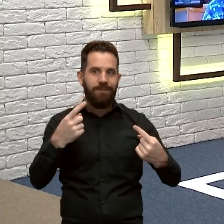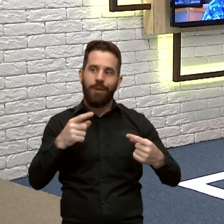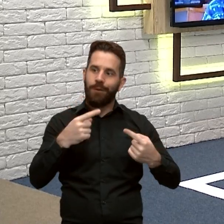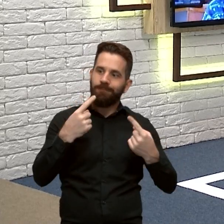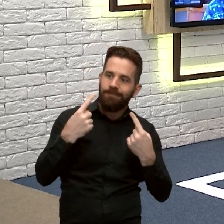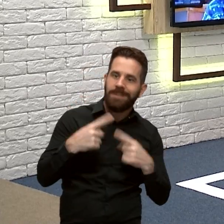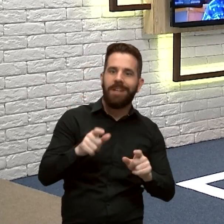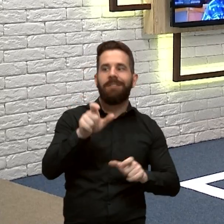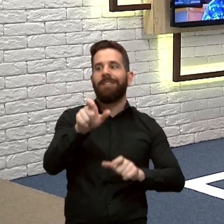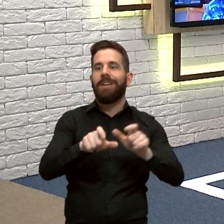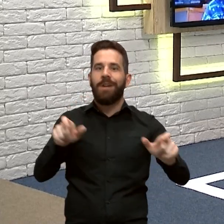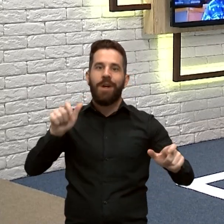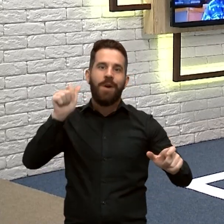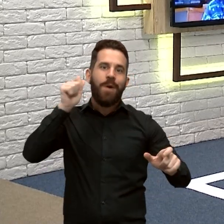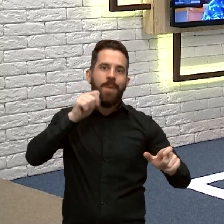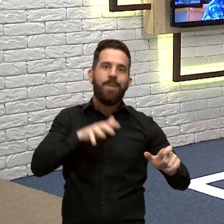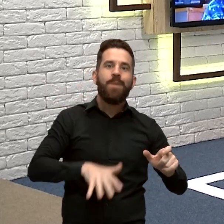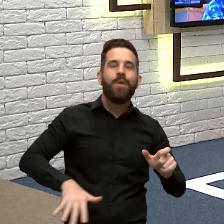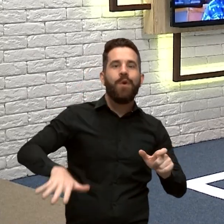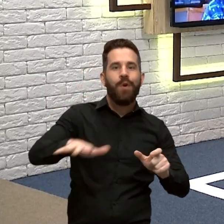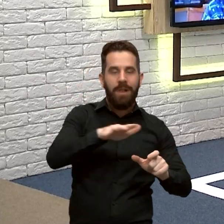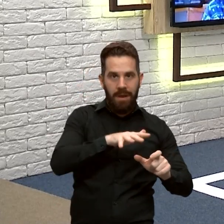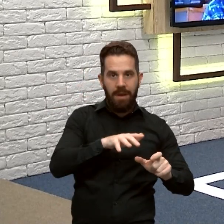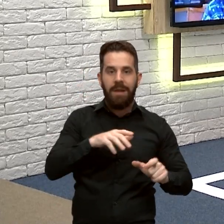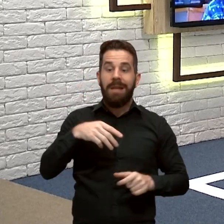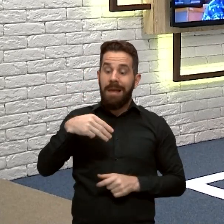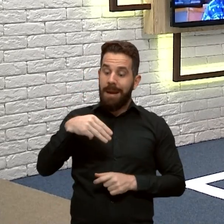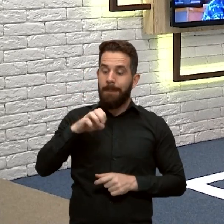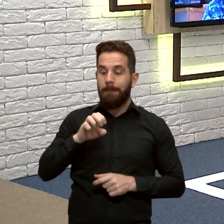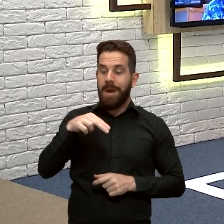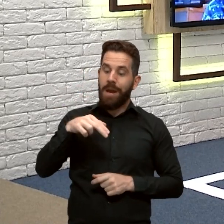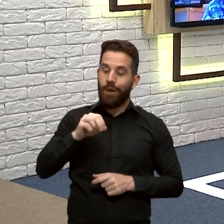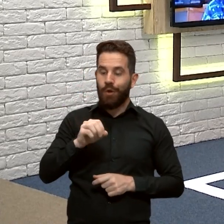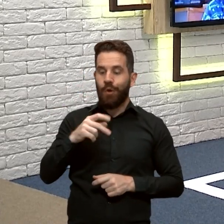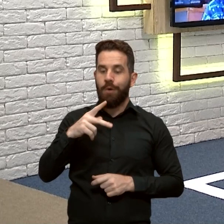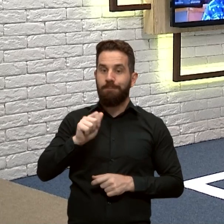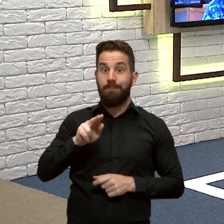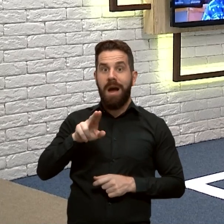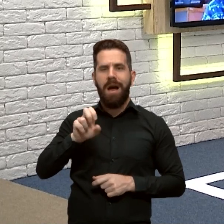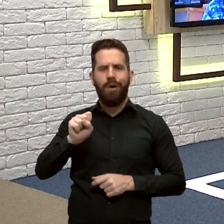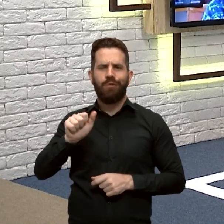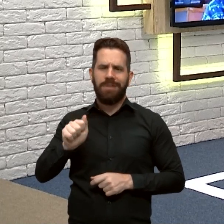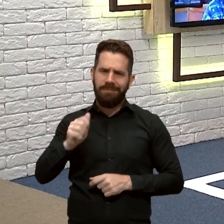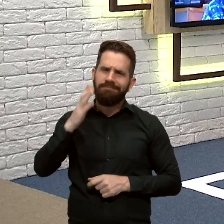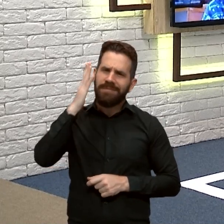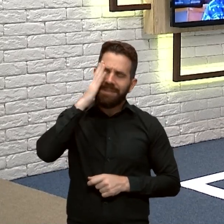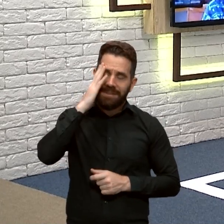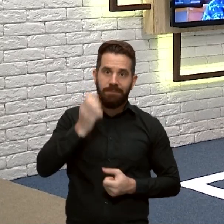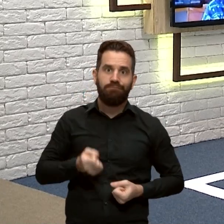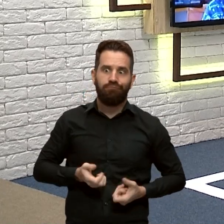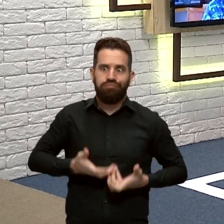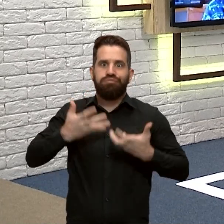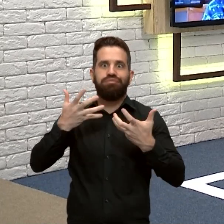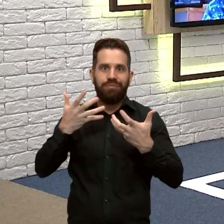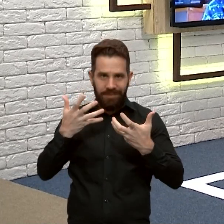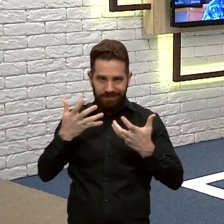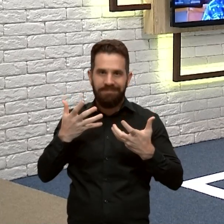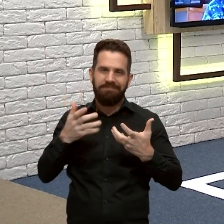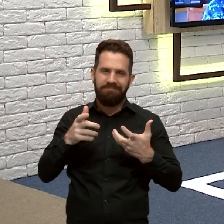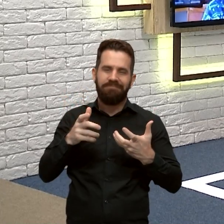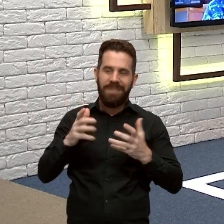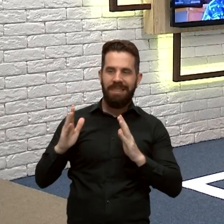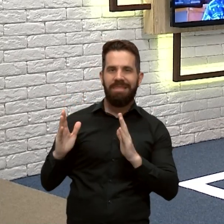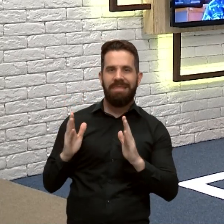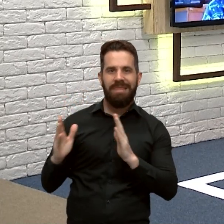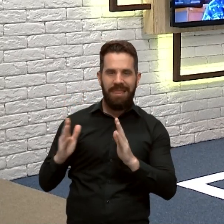A gente sabe que causa certos transtornos, né, sintomas às vezes desconfortáveis, pode alterar um pouco também